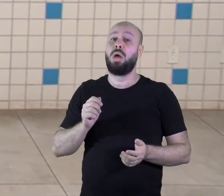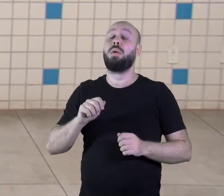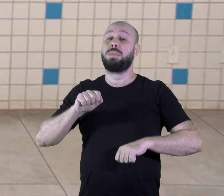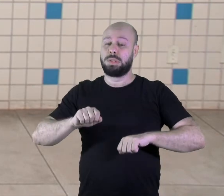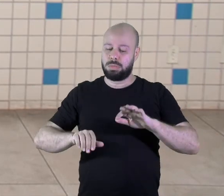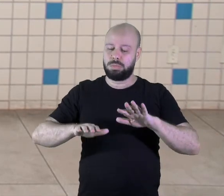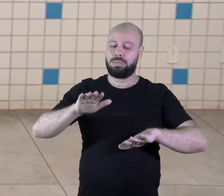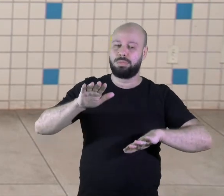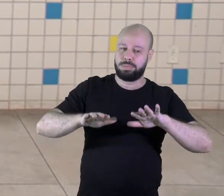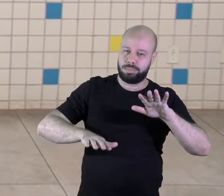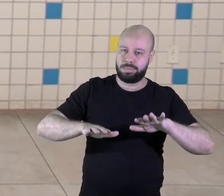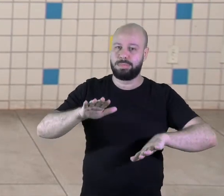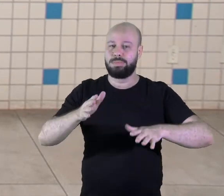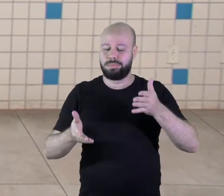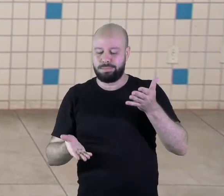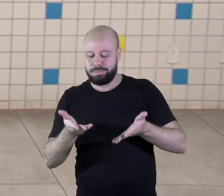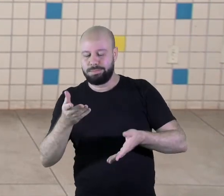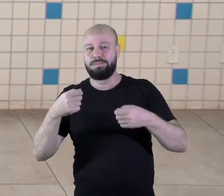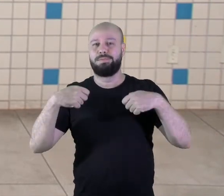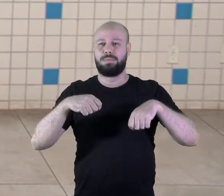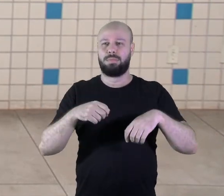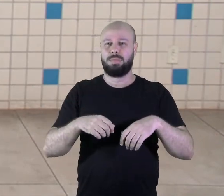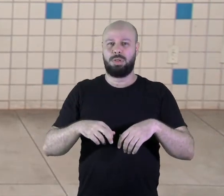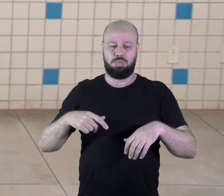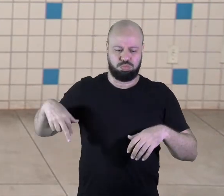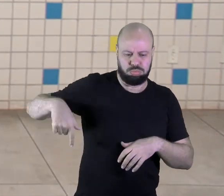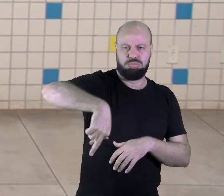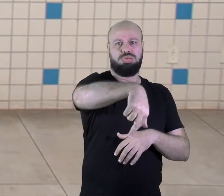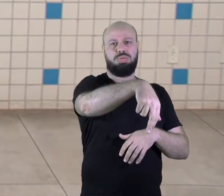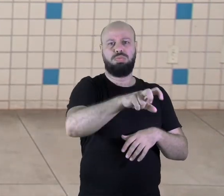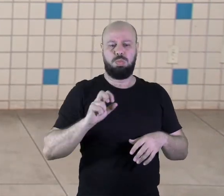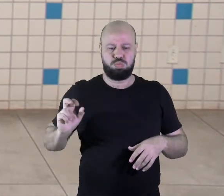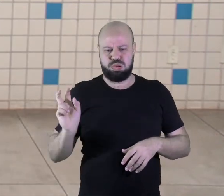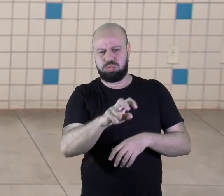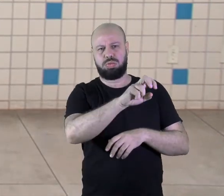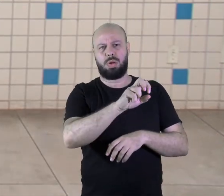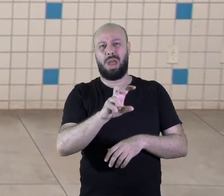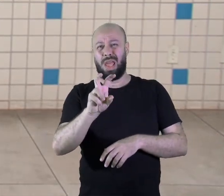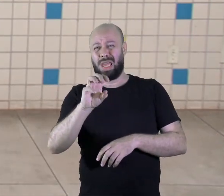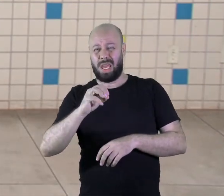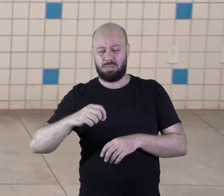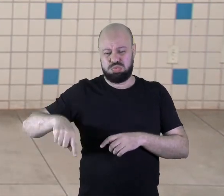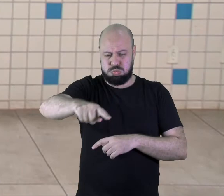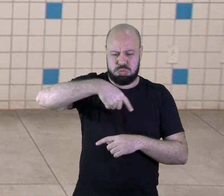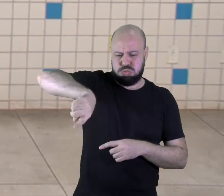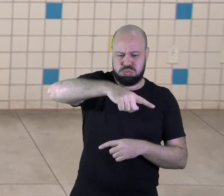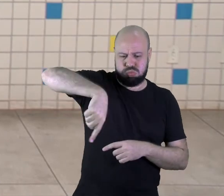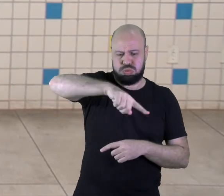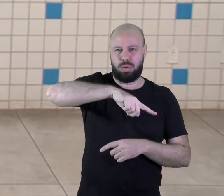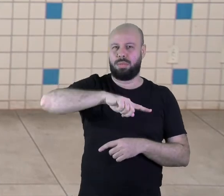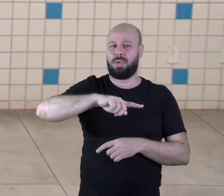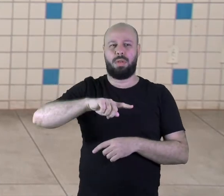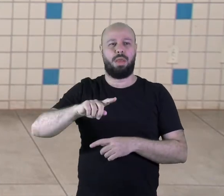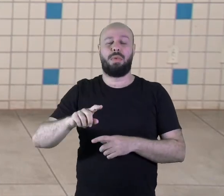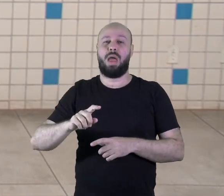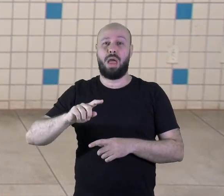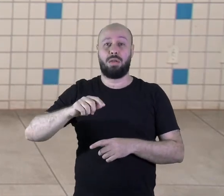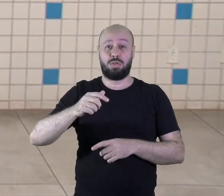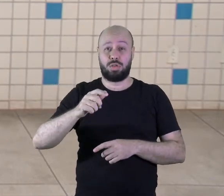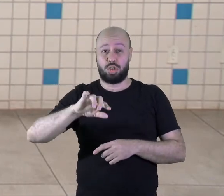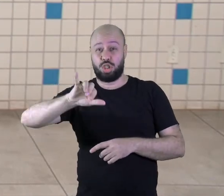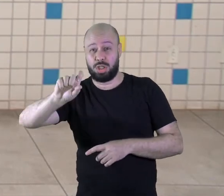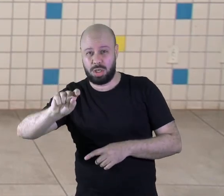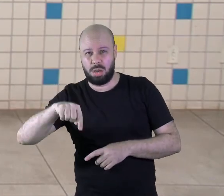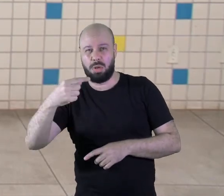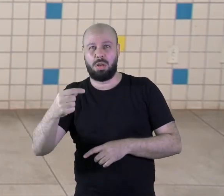Balanceado. Obviamente eu não posso sair daqui correndo, fazer 500 voltas aqui, não é? Porque aí no outro dia eu não faço. Então não,